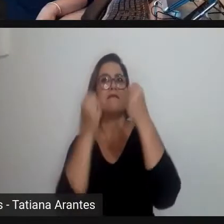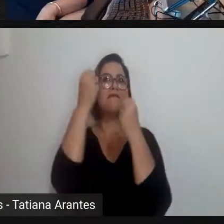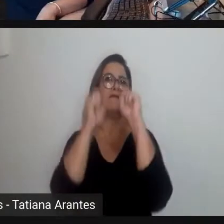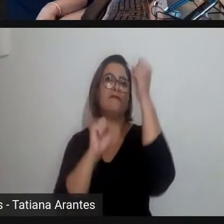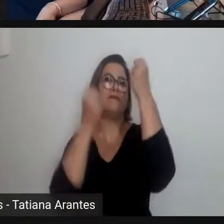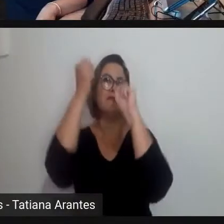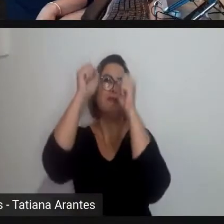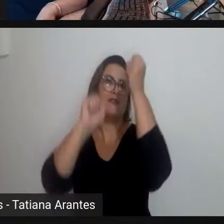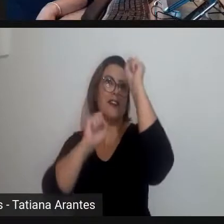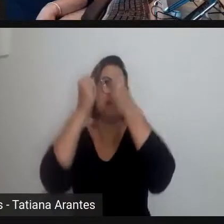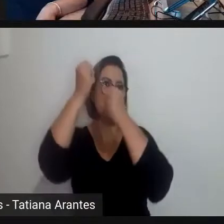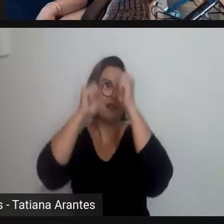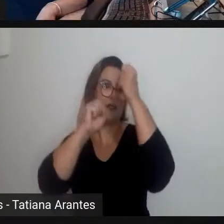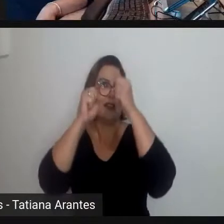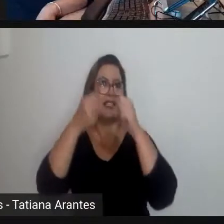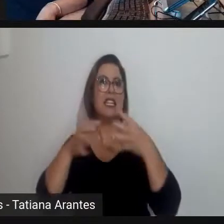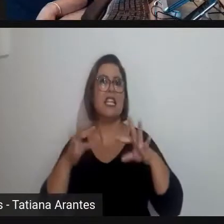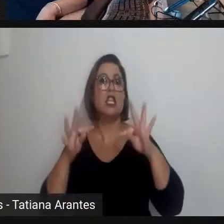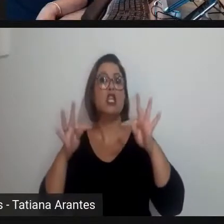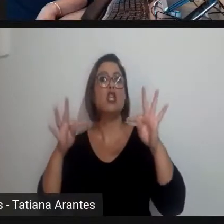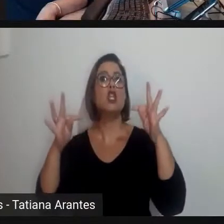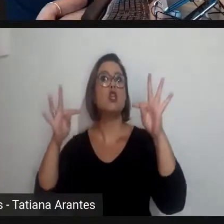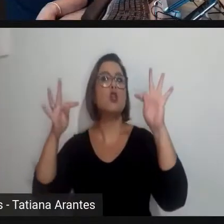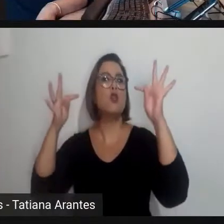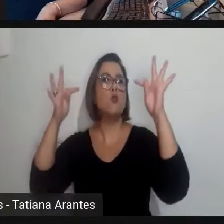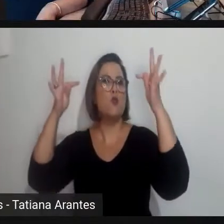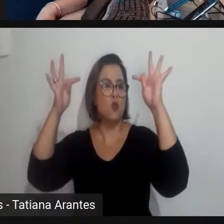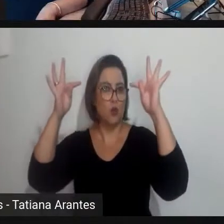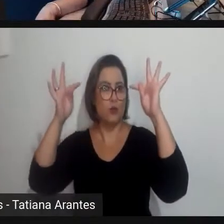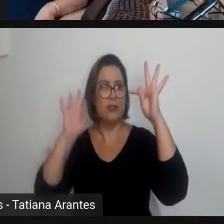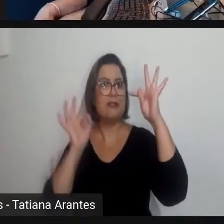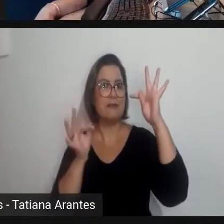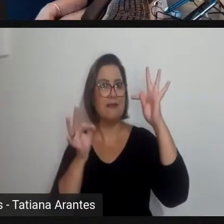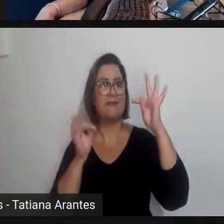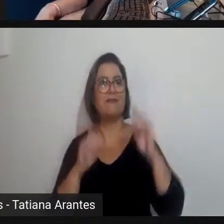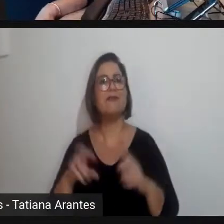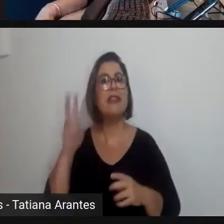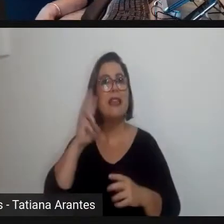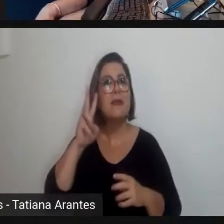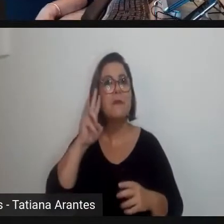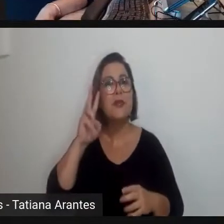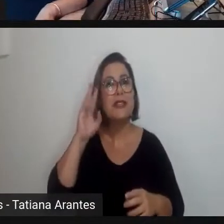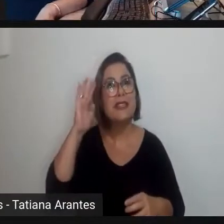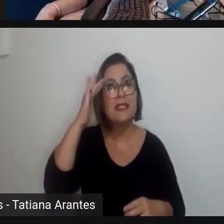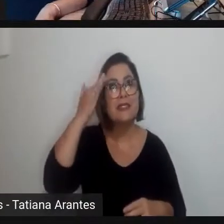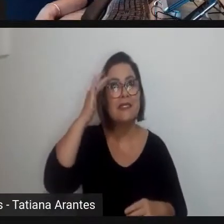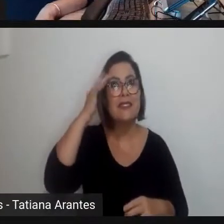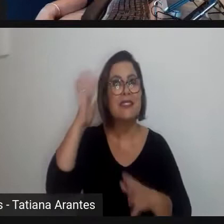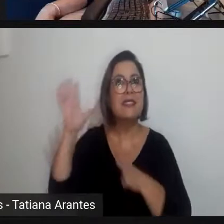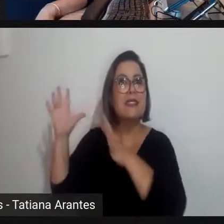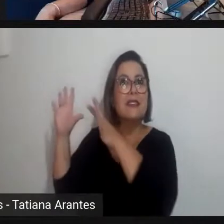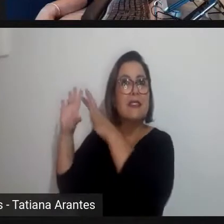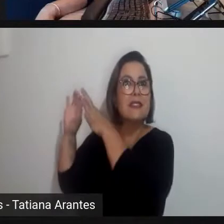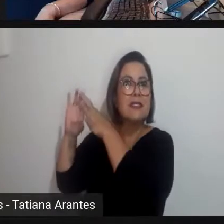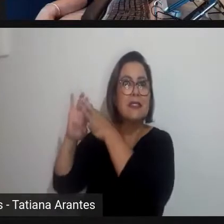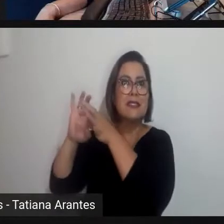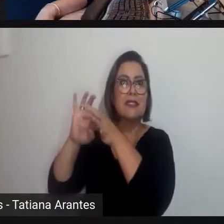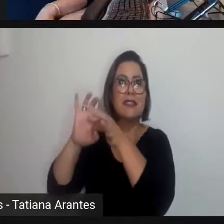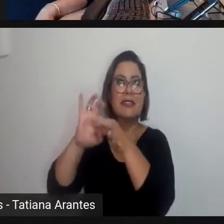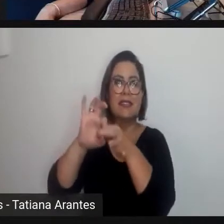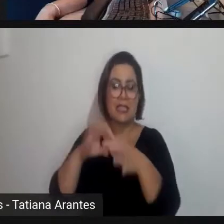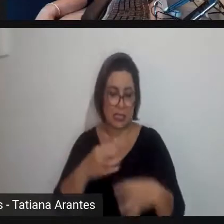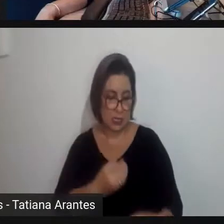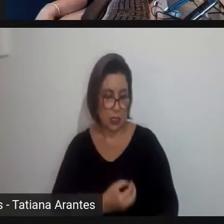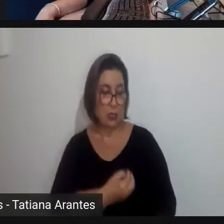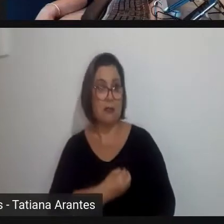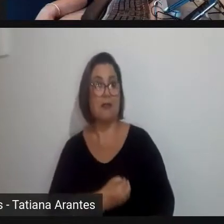vapor. Isso é interessante. Esse contexto é muito importante para a gente entender a nossa situação atual, porque a história ela é